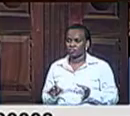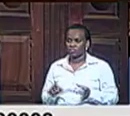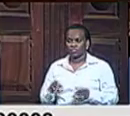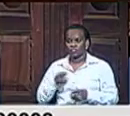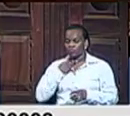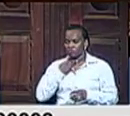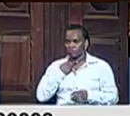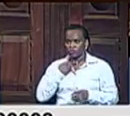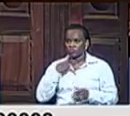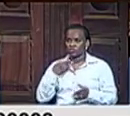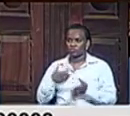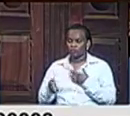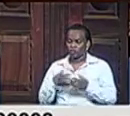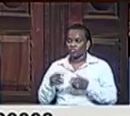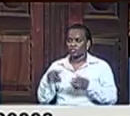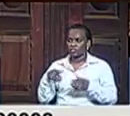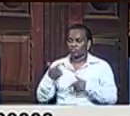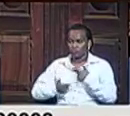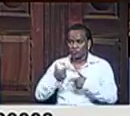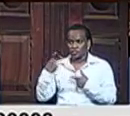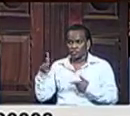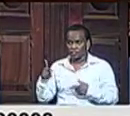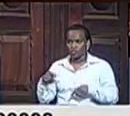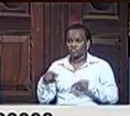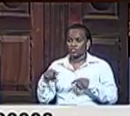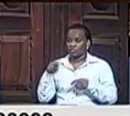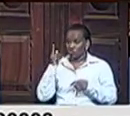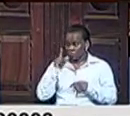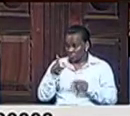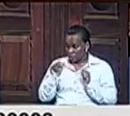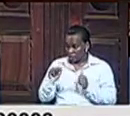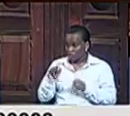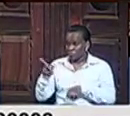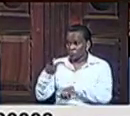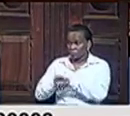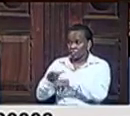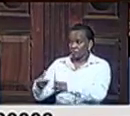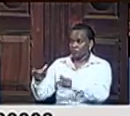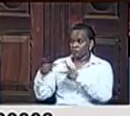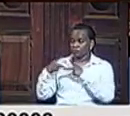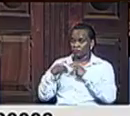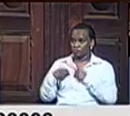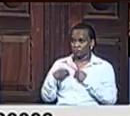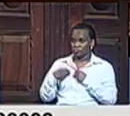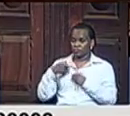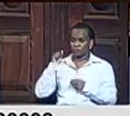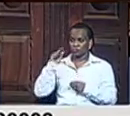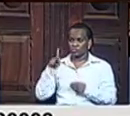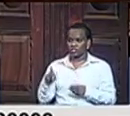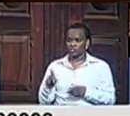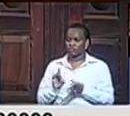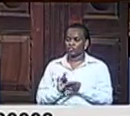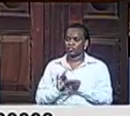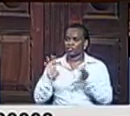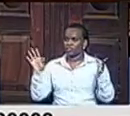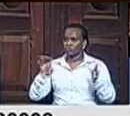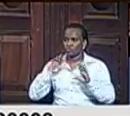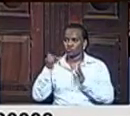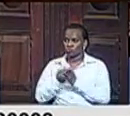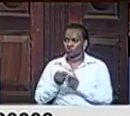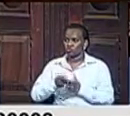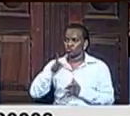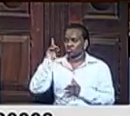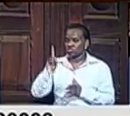permitido o exercício da função, ele é premiado com aposentadoria compulsória, com todos os direitos